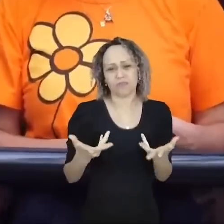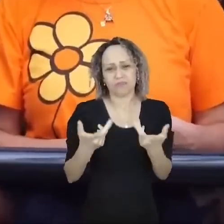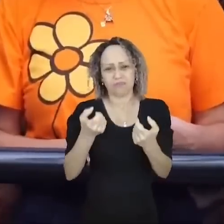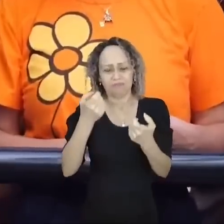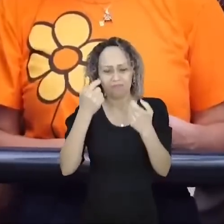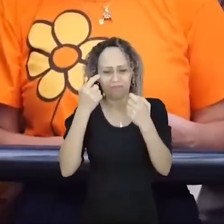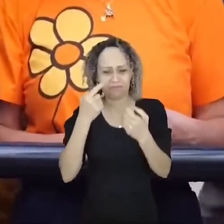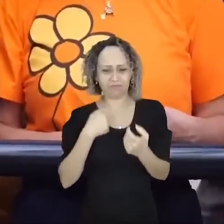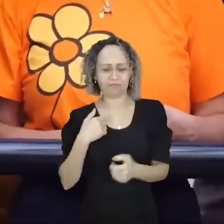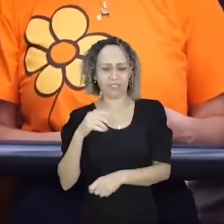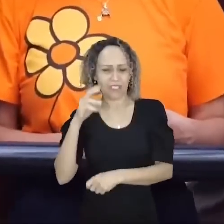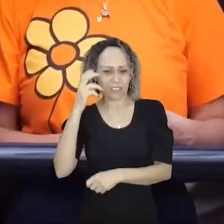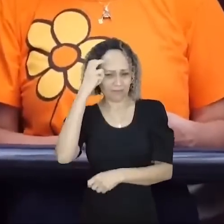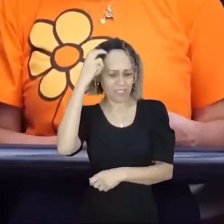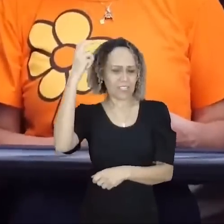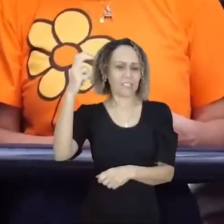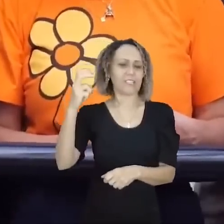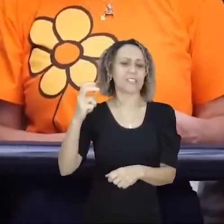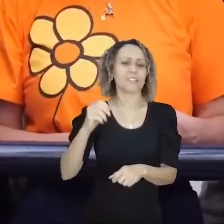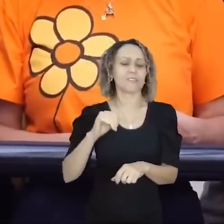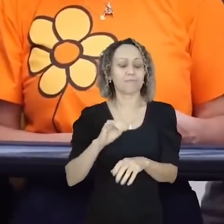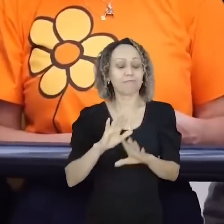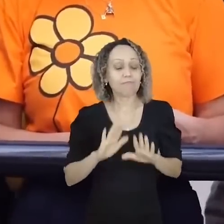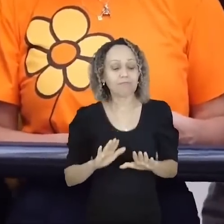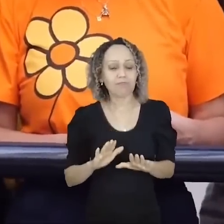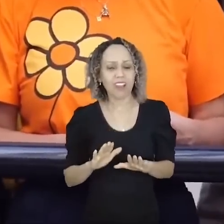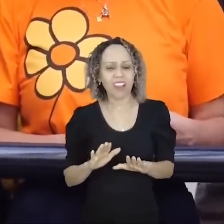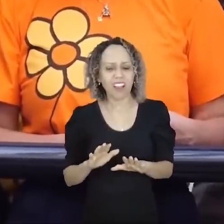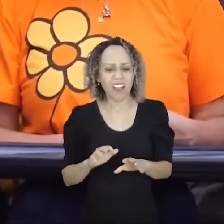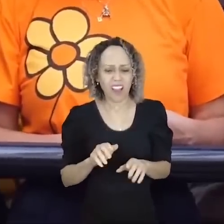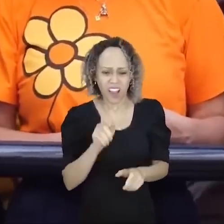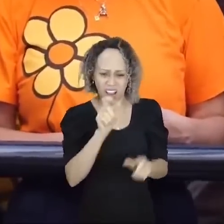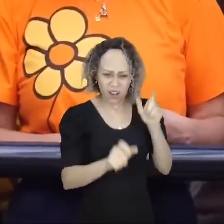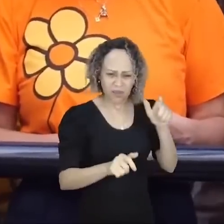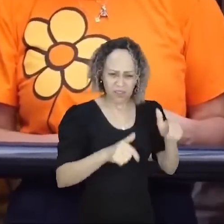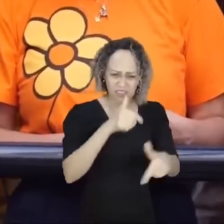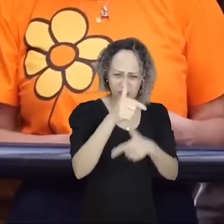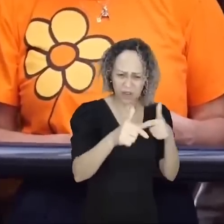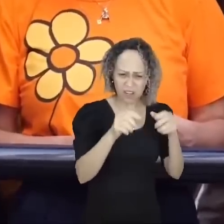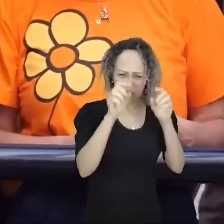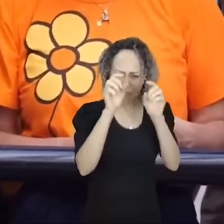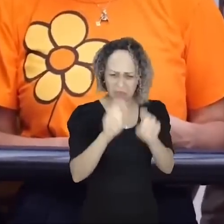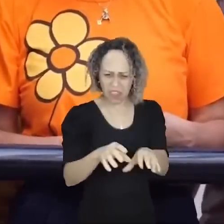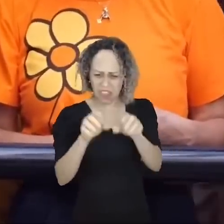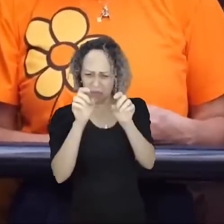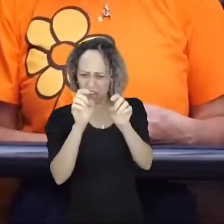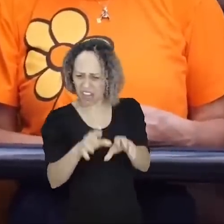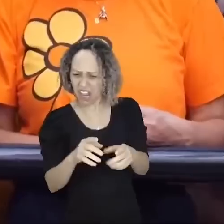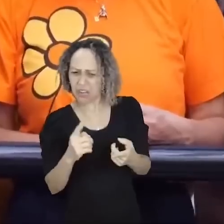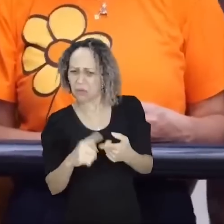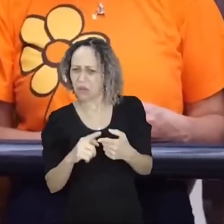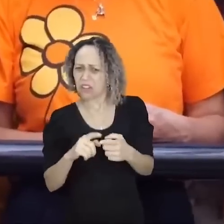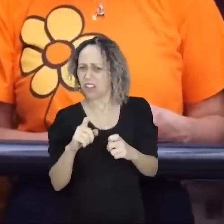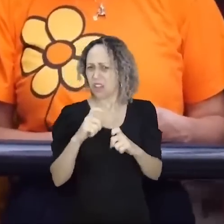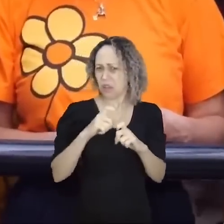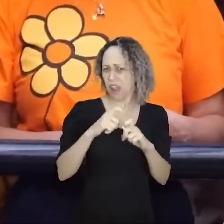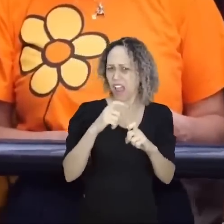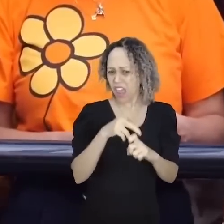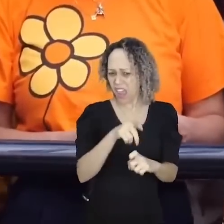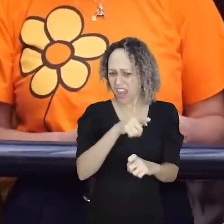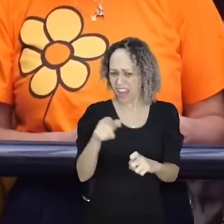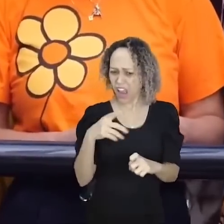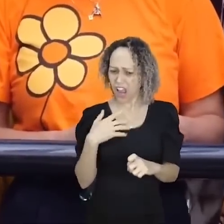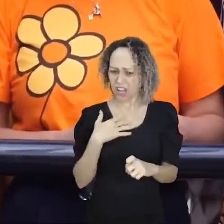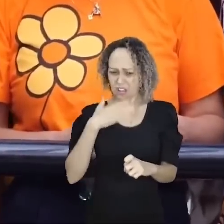não quer o trabalhador abandonado achando que é pequena empreendedor carregando comida nas costas numa moto